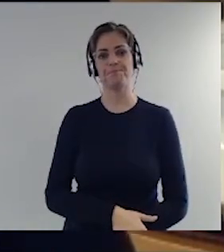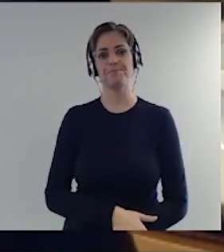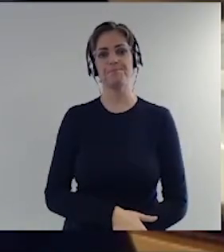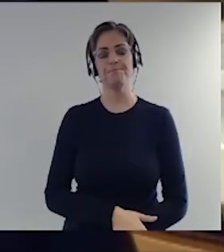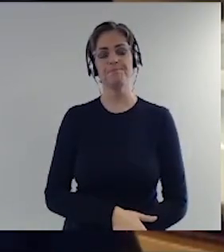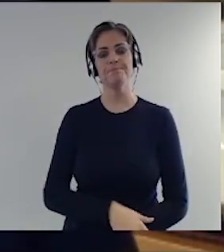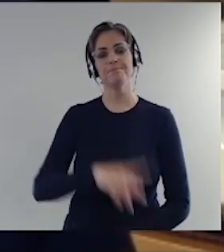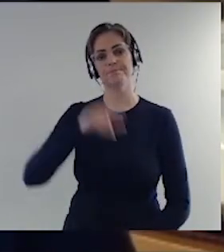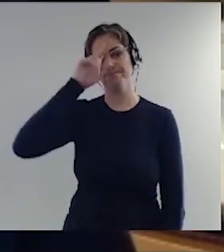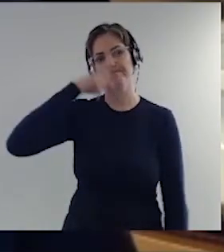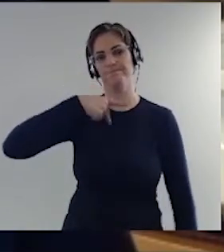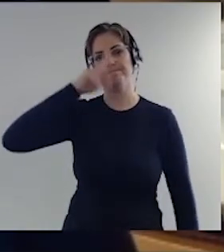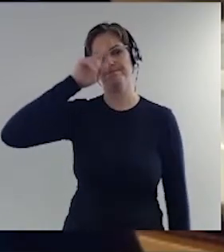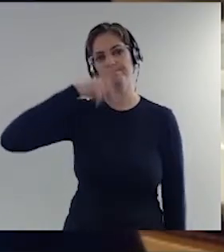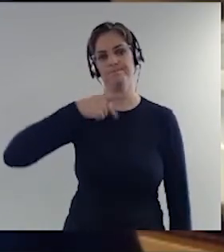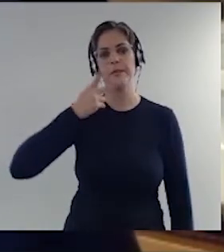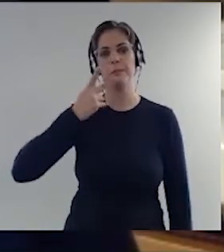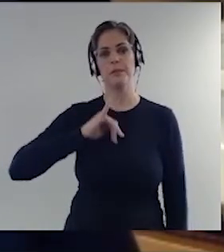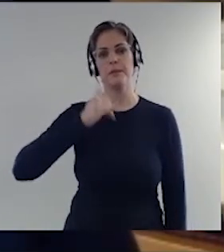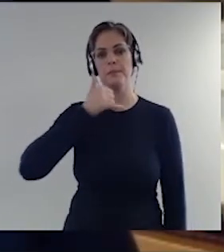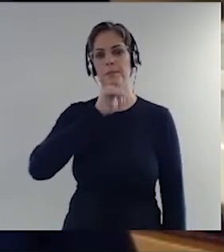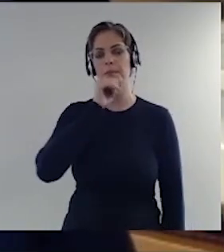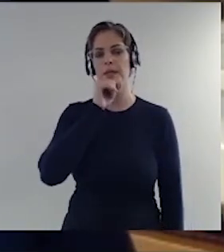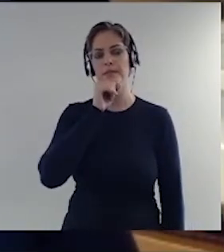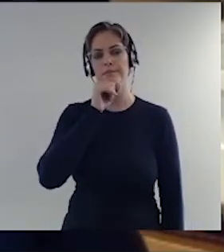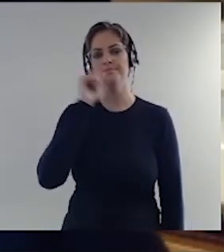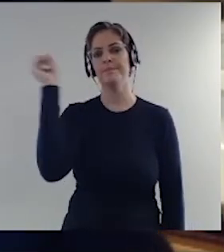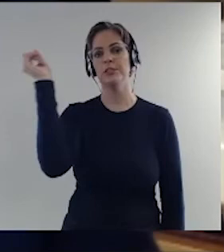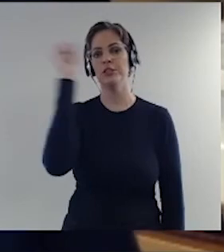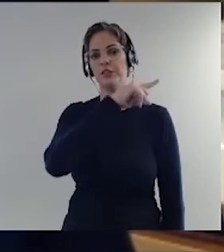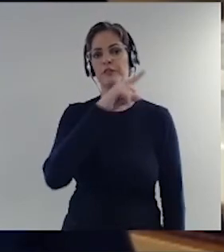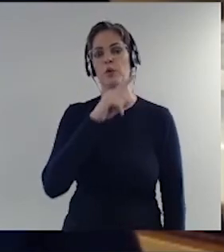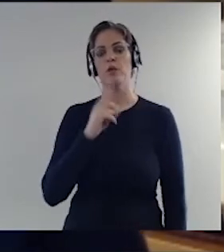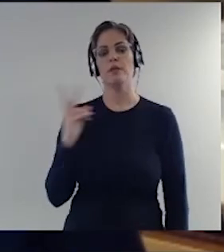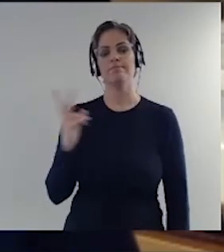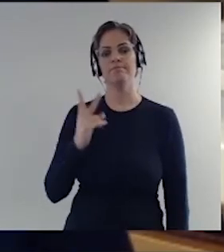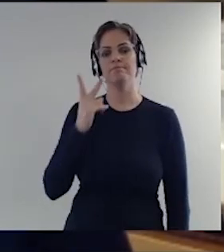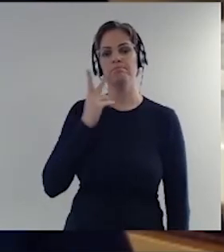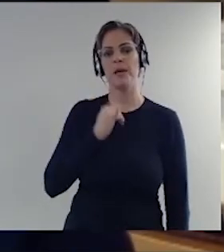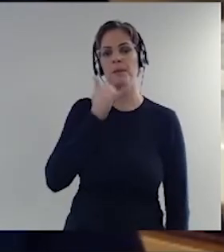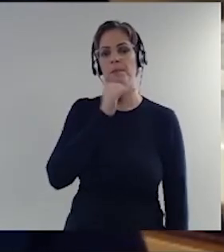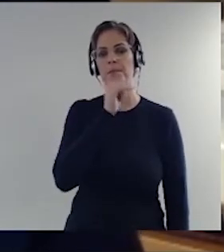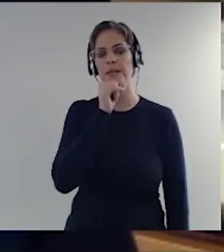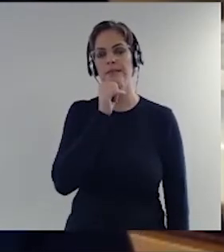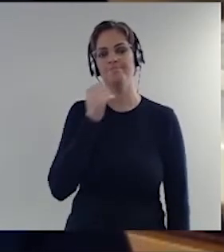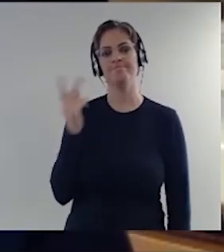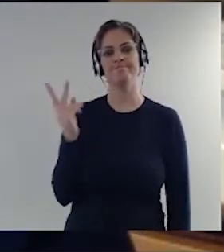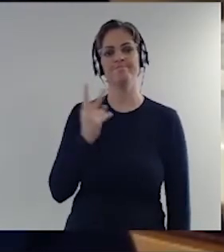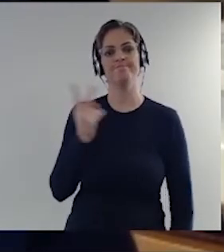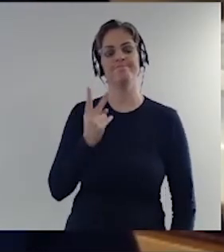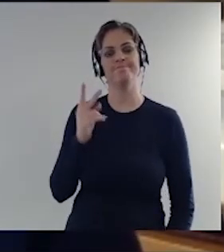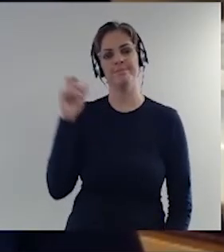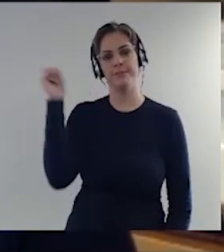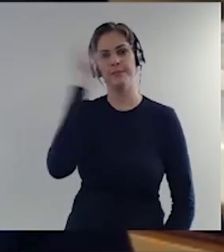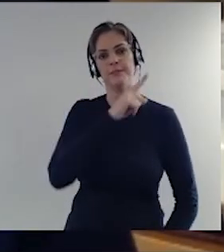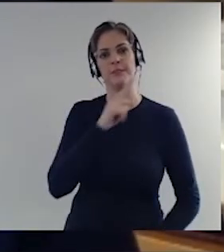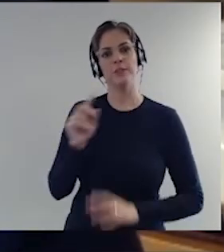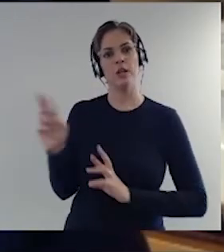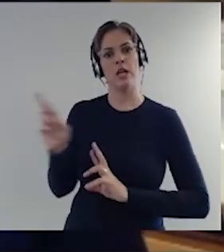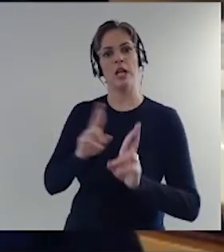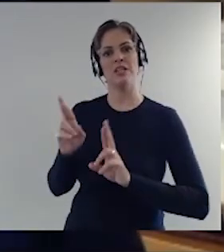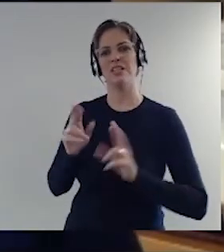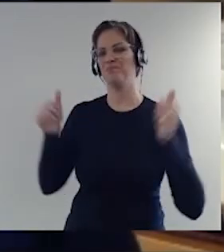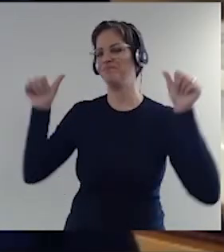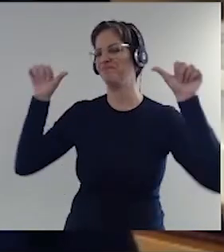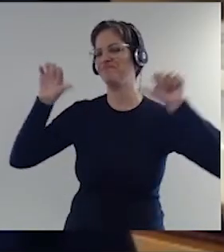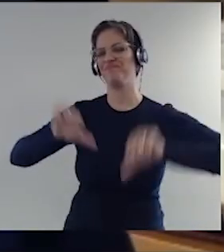do egoísmo dos pais, da dificuldade dos genitores, que têm entre eles uma relação corroída,